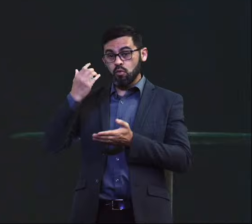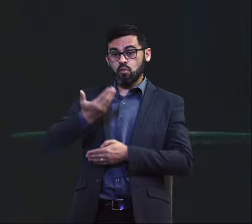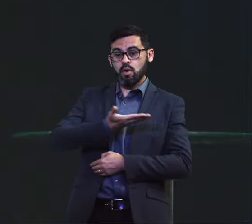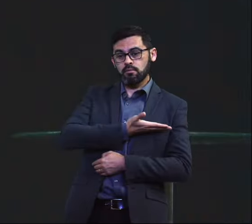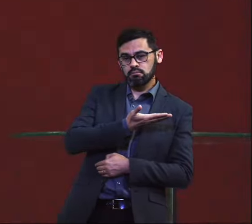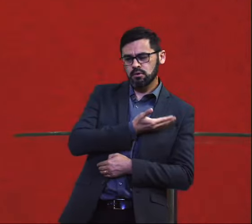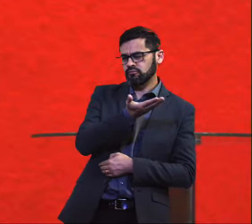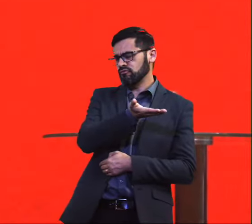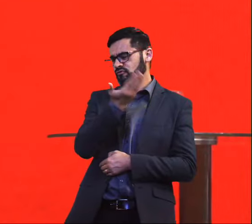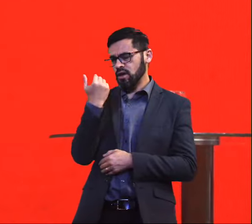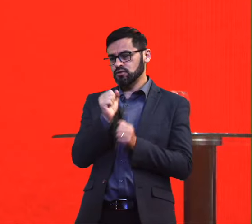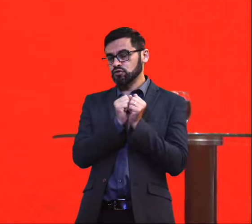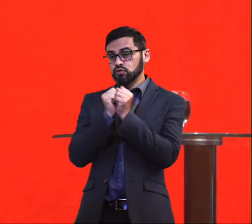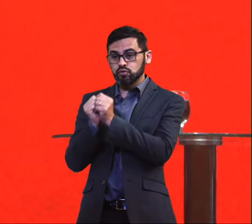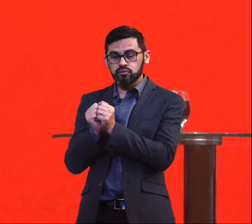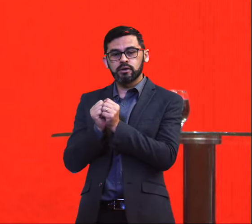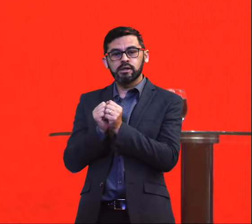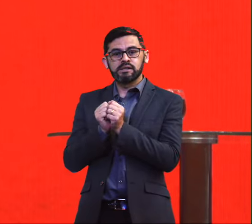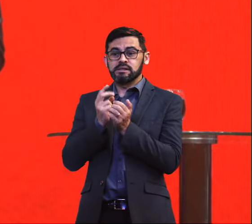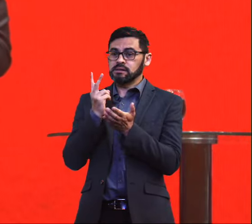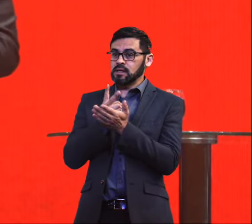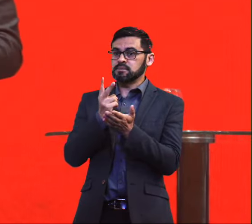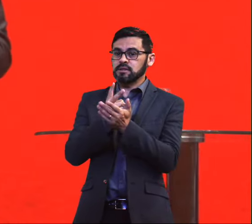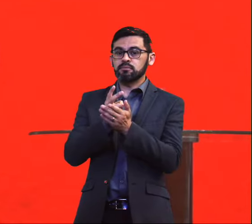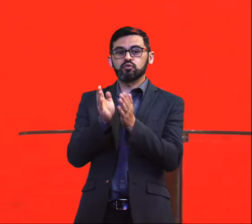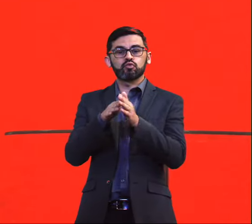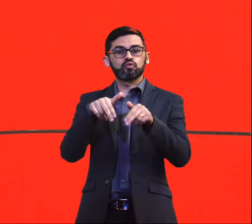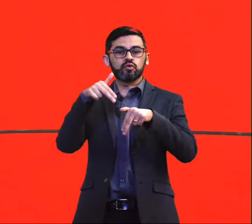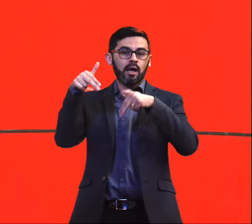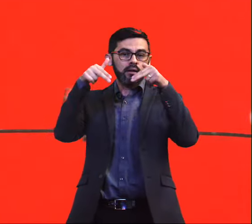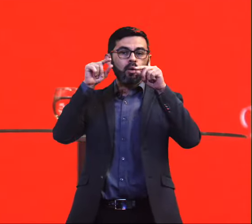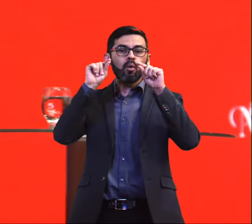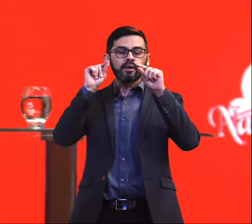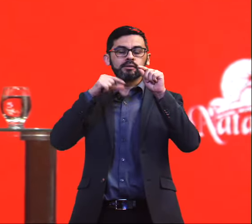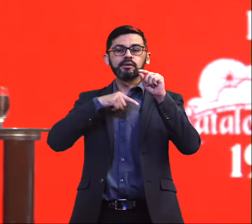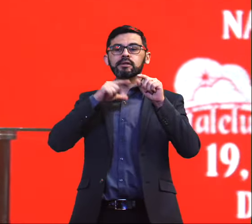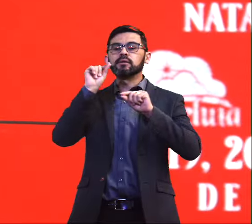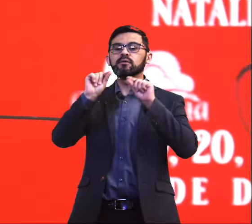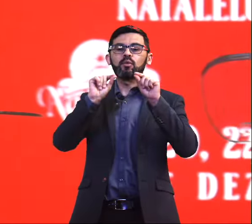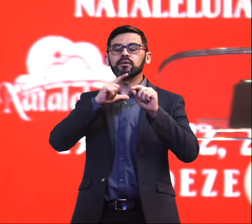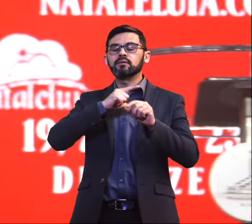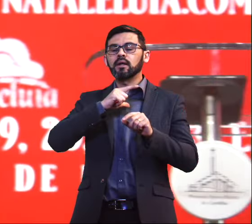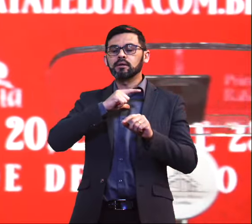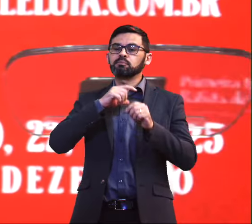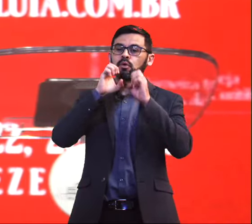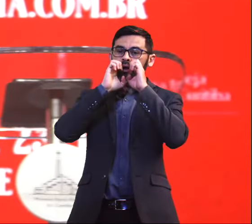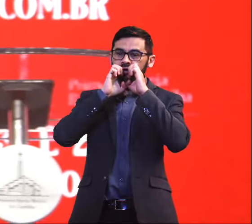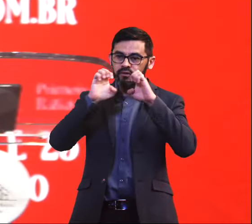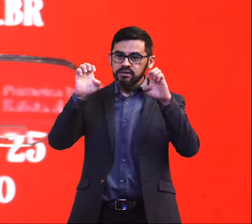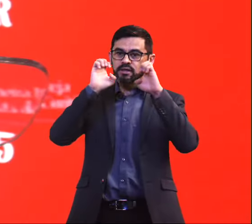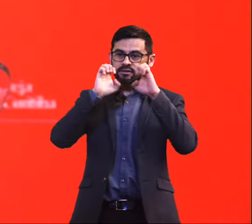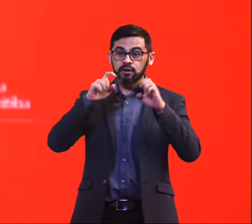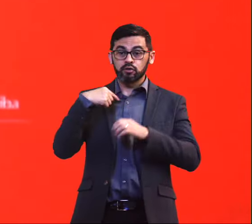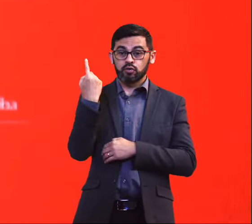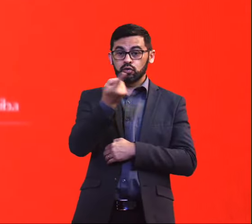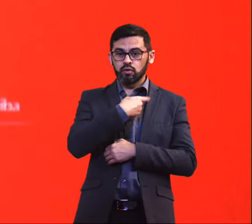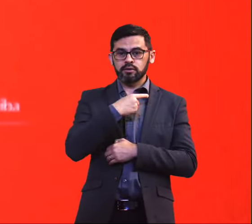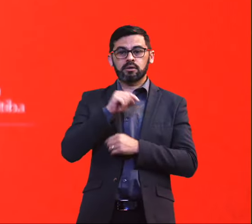né? Esse ano, sempre, nosso Natal, ele tem uma característica evangelística. A gente faz